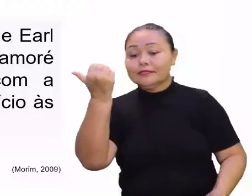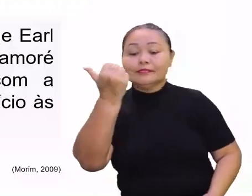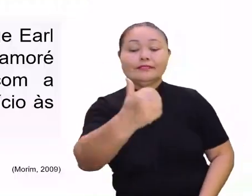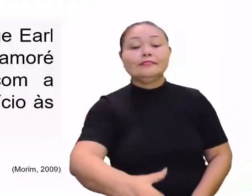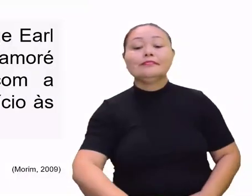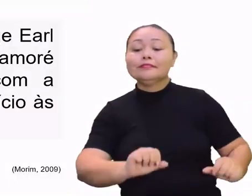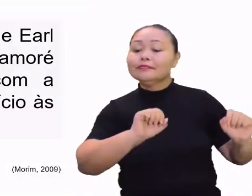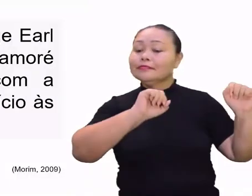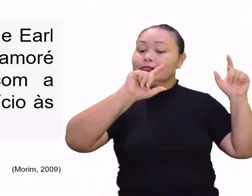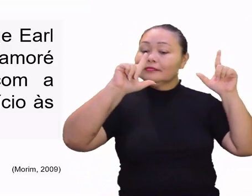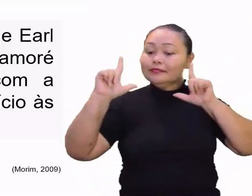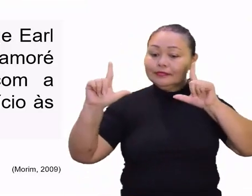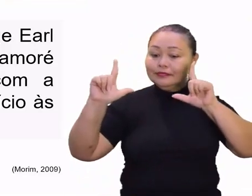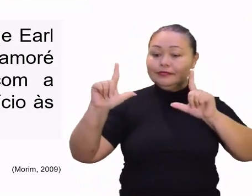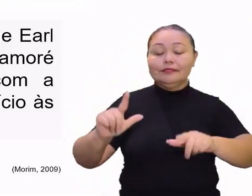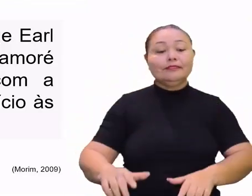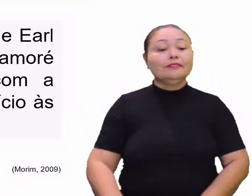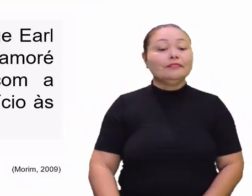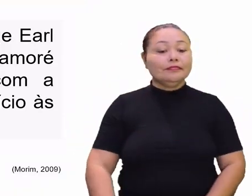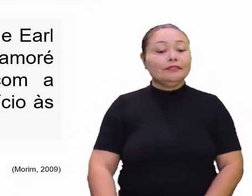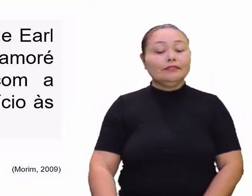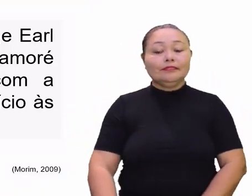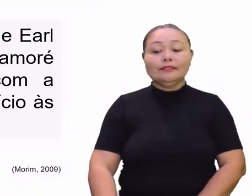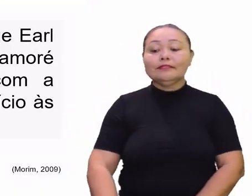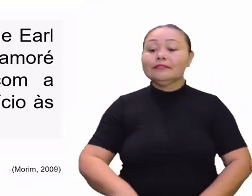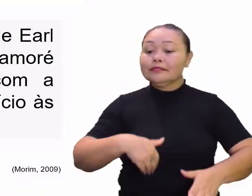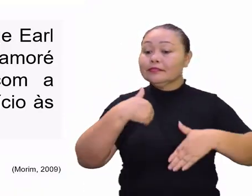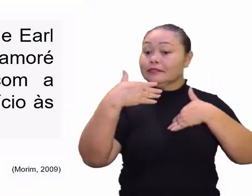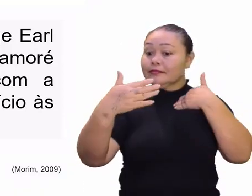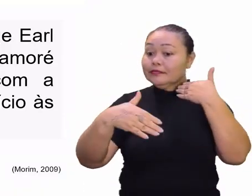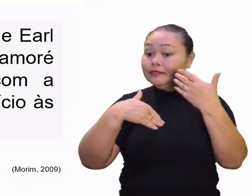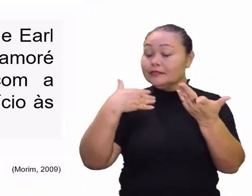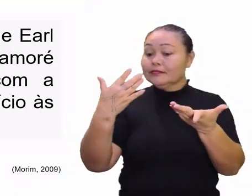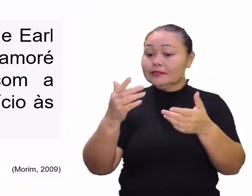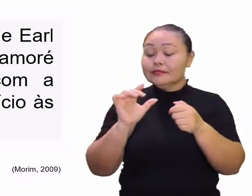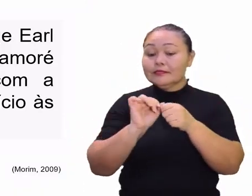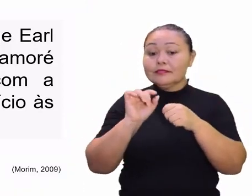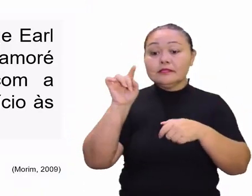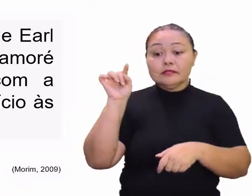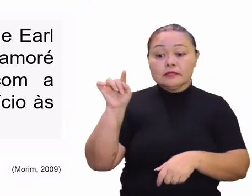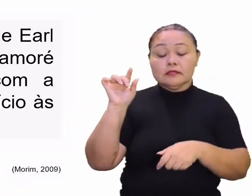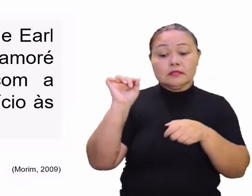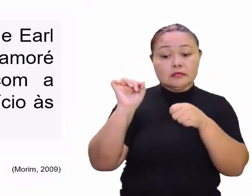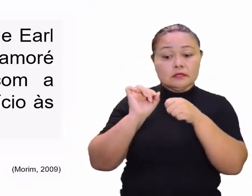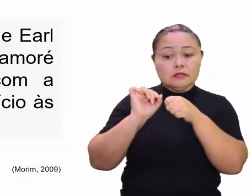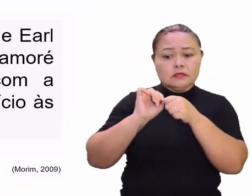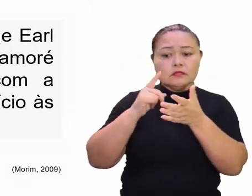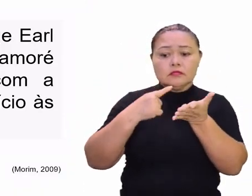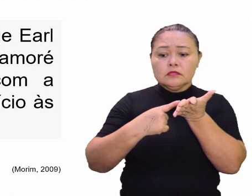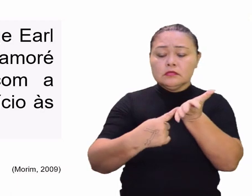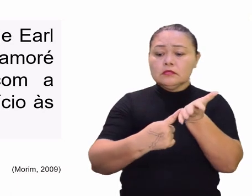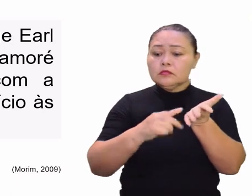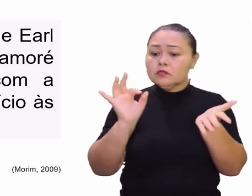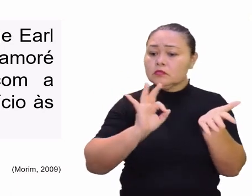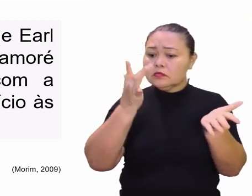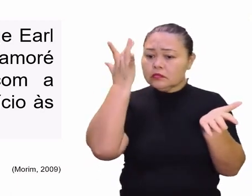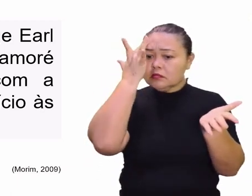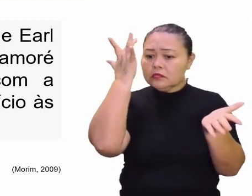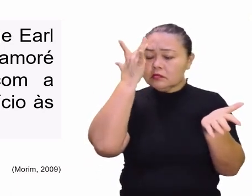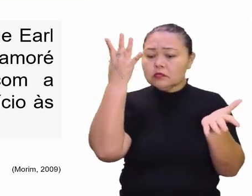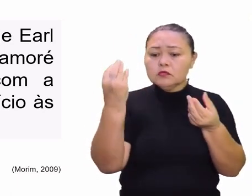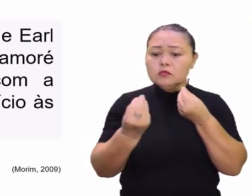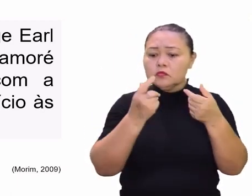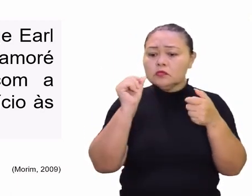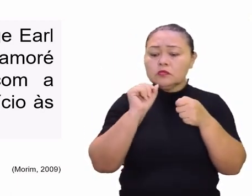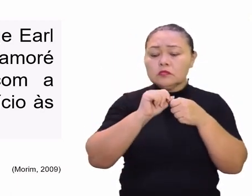lá? Vamos lá no quadro, meu diretor. Vamos avançar. Professor, então quer dizer que eles fizeram um contrato sem